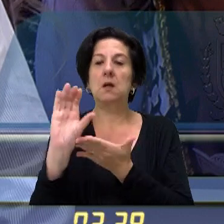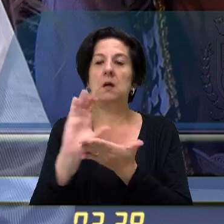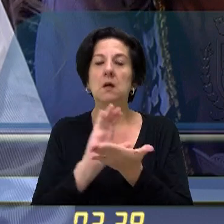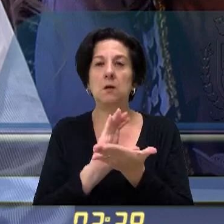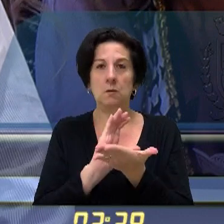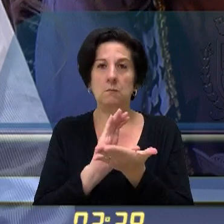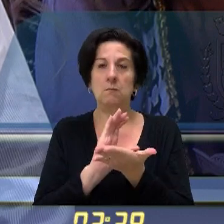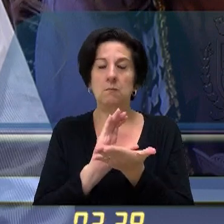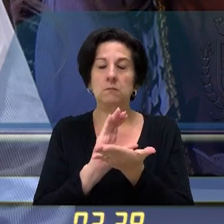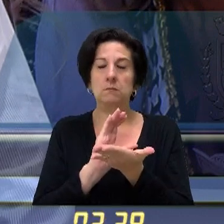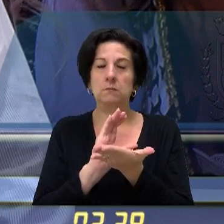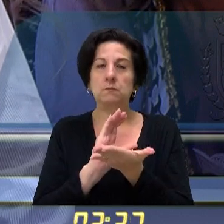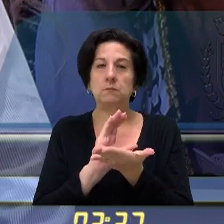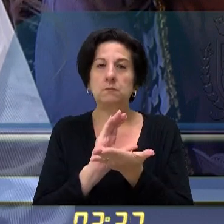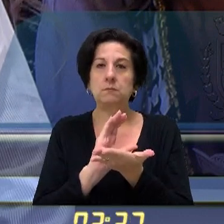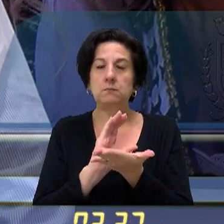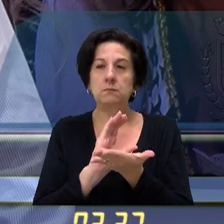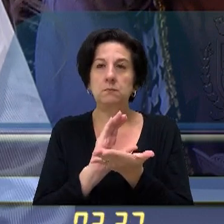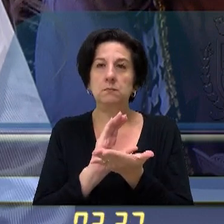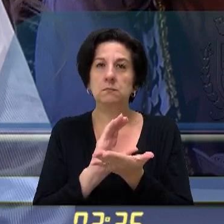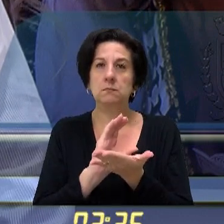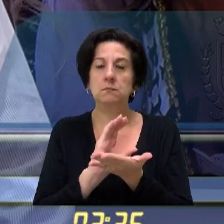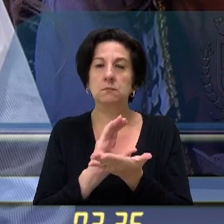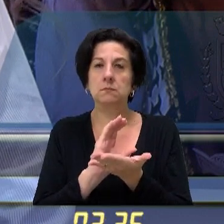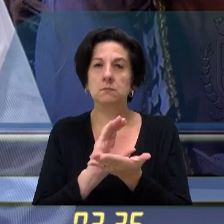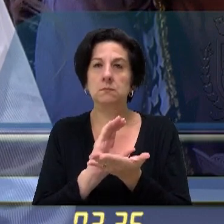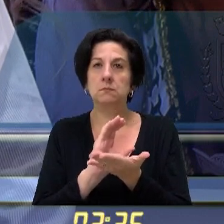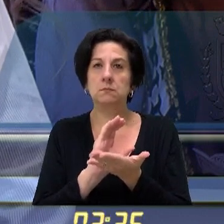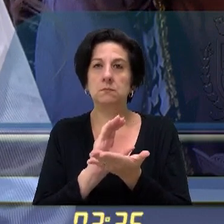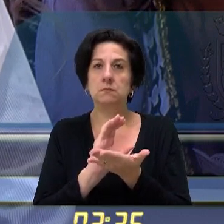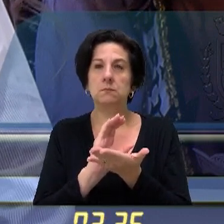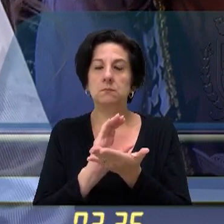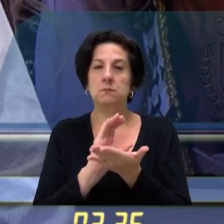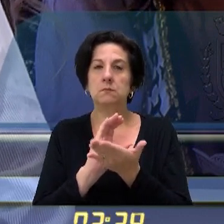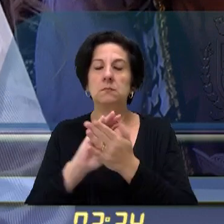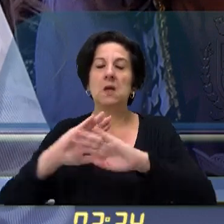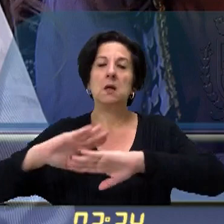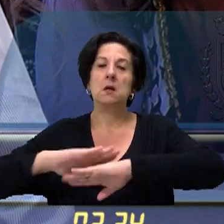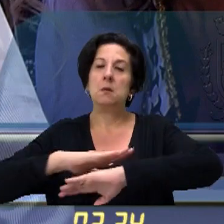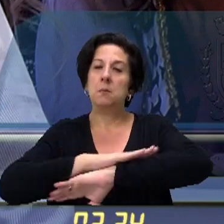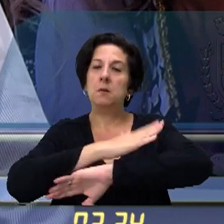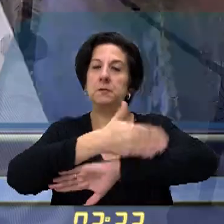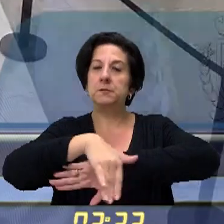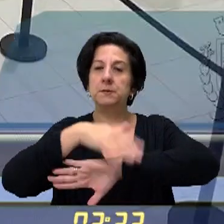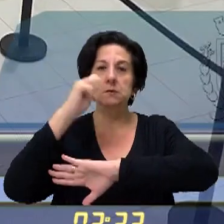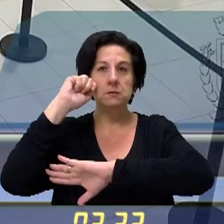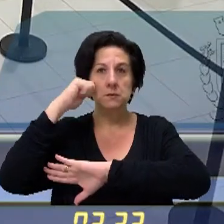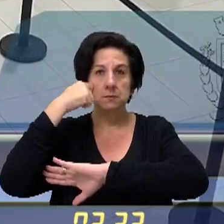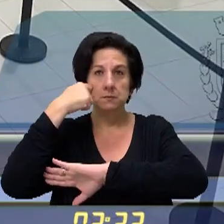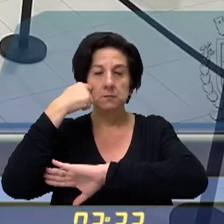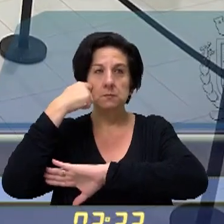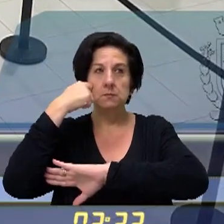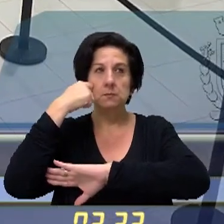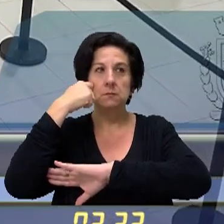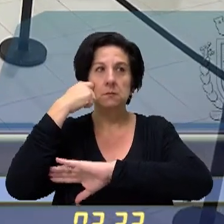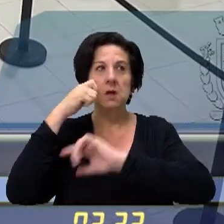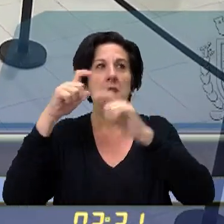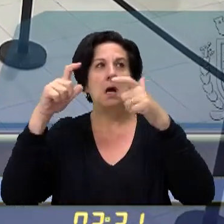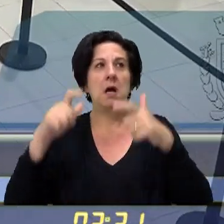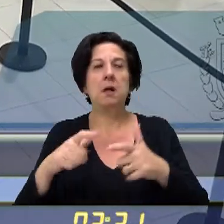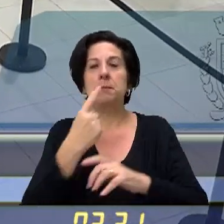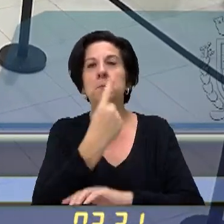recursos para pavimentação asfáltica, numa área